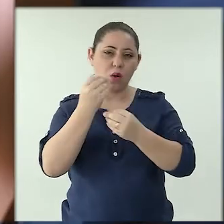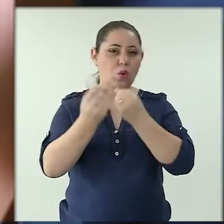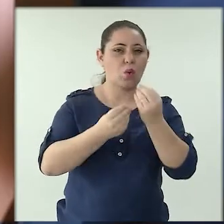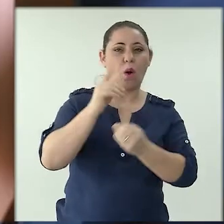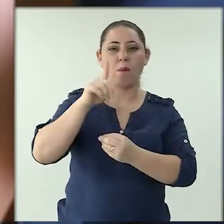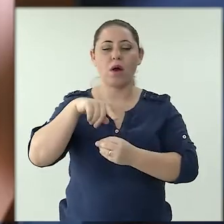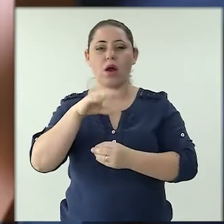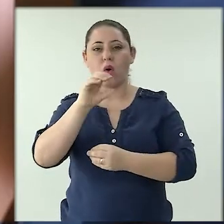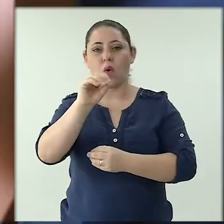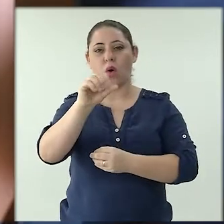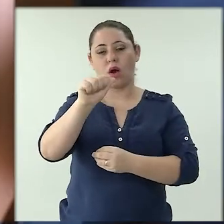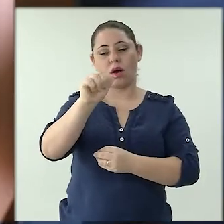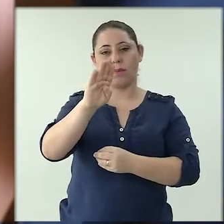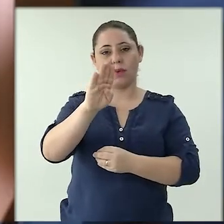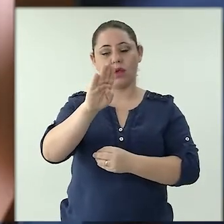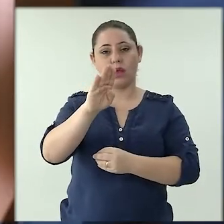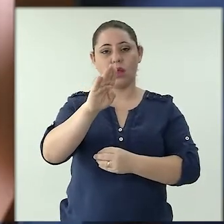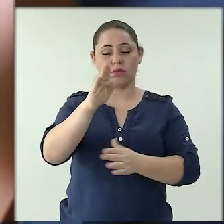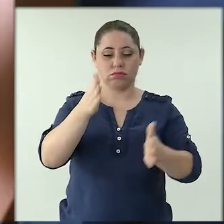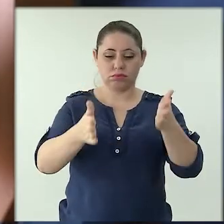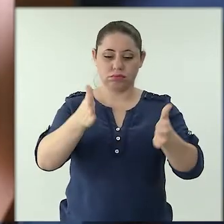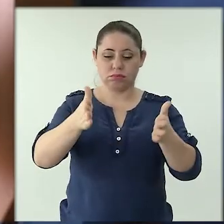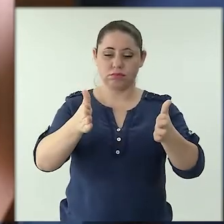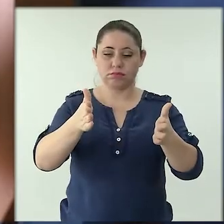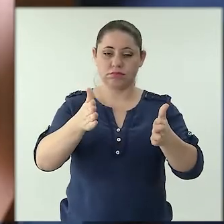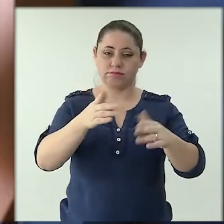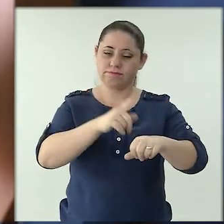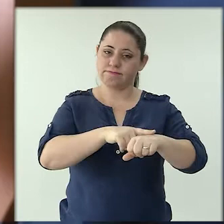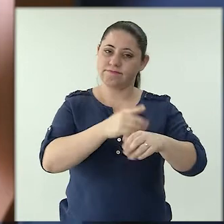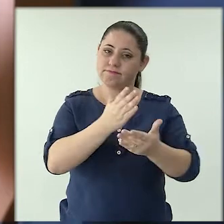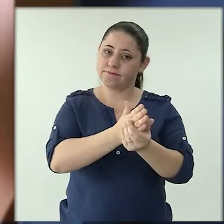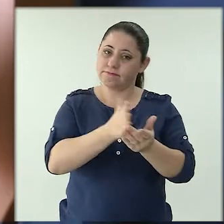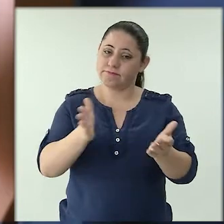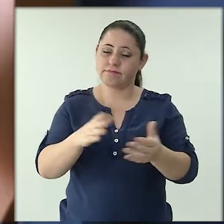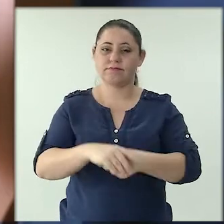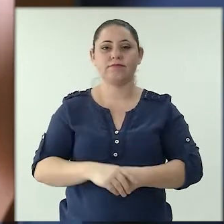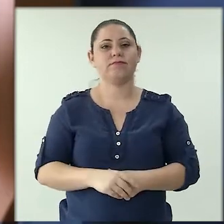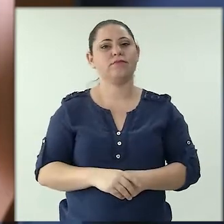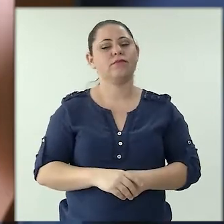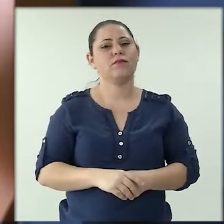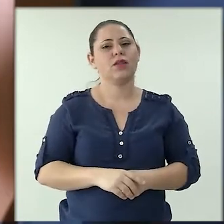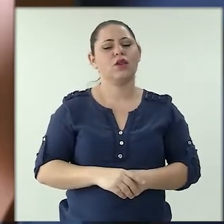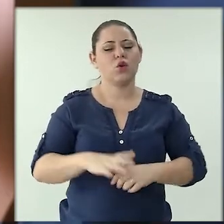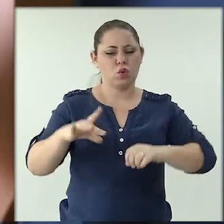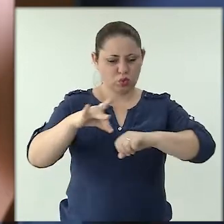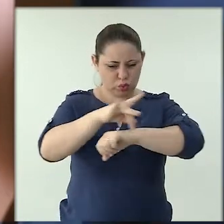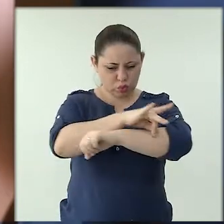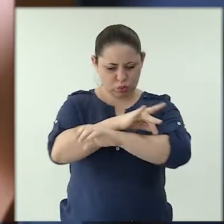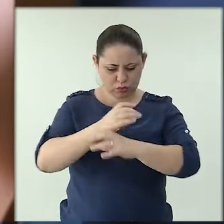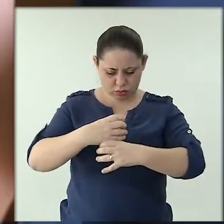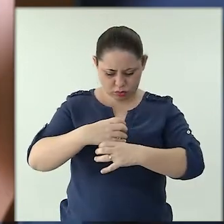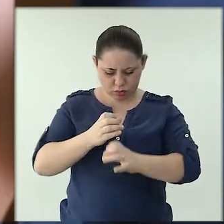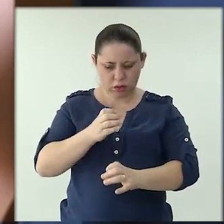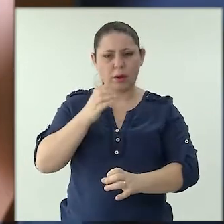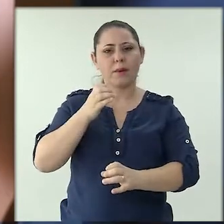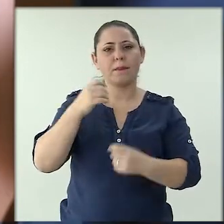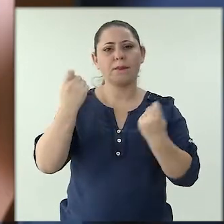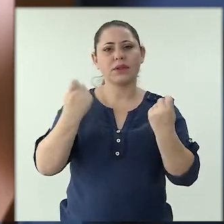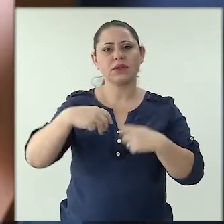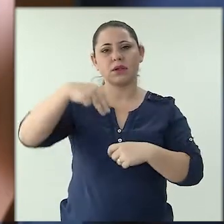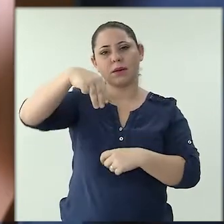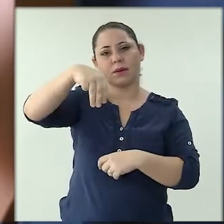isso, como que a OAB se posicionou durante esse processo. Mas tem uma outra coisa muito interessante, que o engenheiro ele tem que emitir um